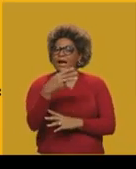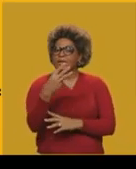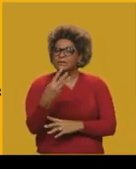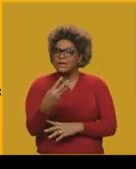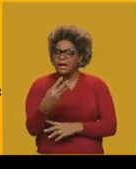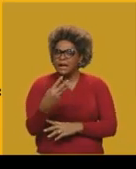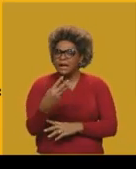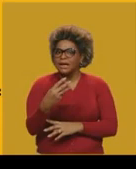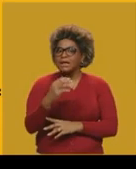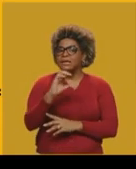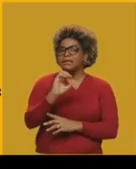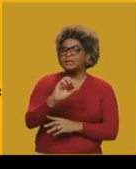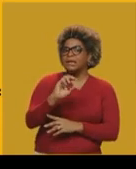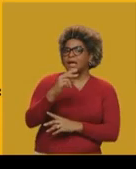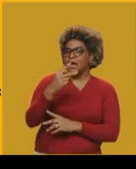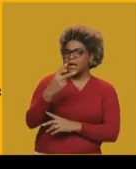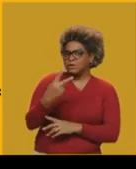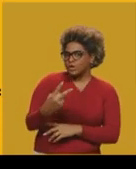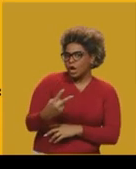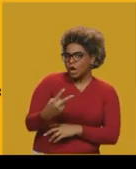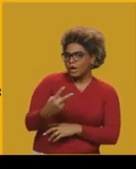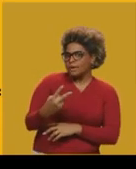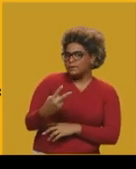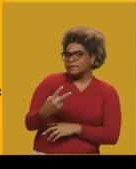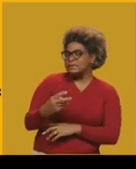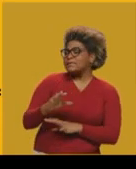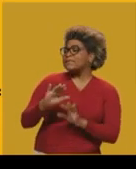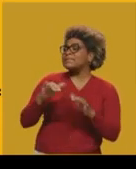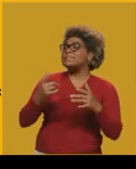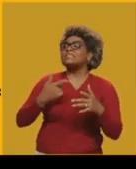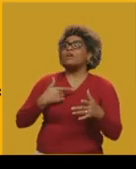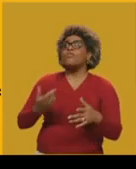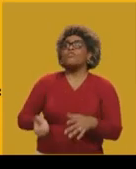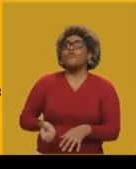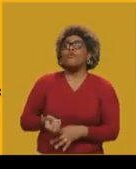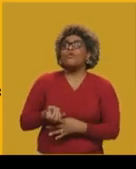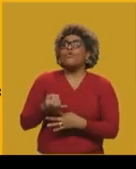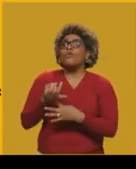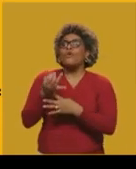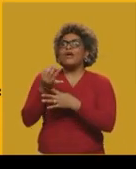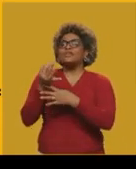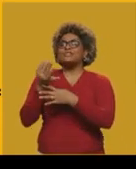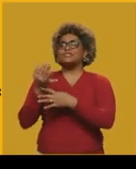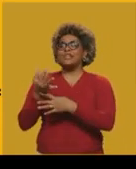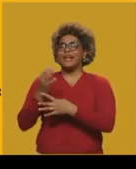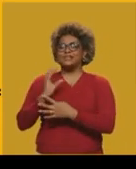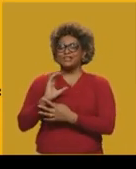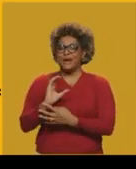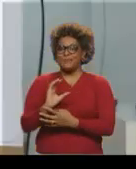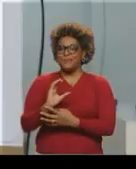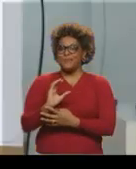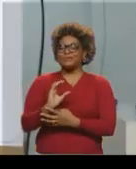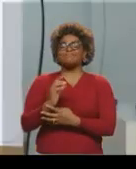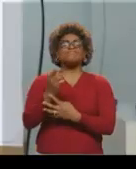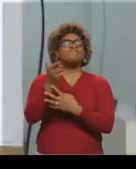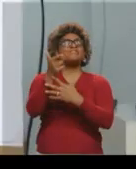CH2. Então, 1, 2, 3, 4, 5 carbonos. Pente de novo.